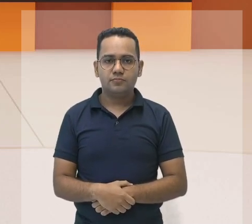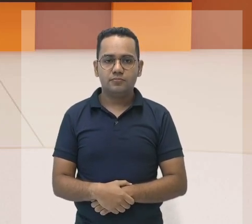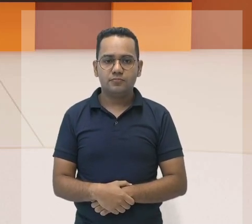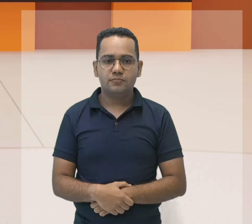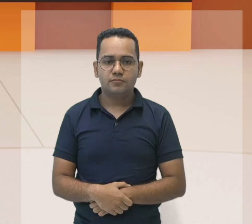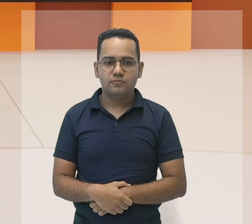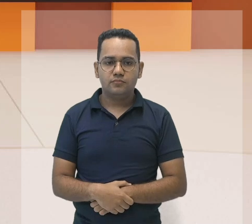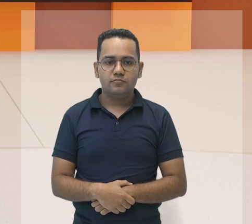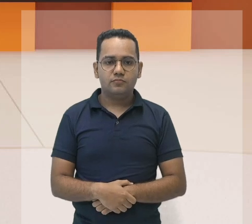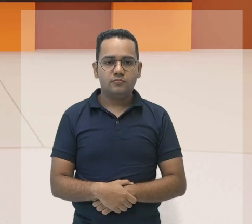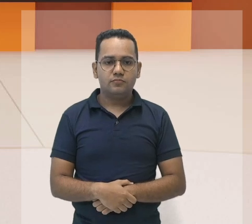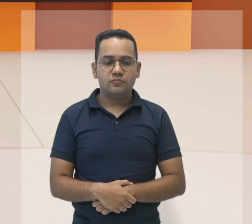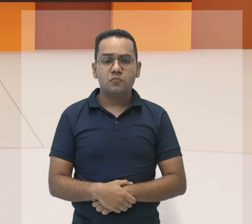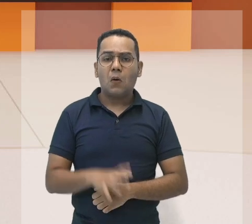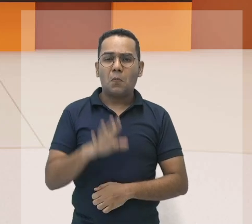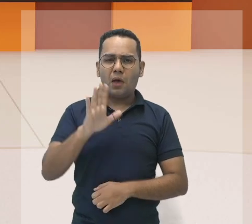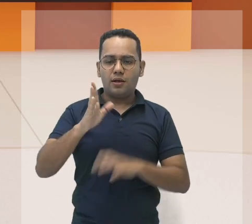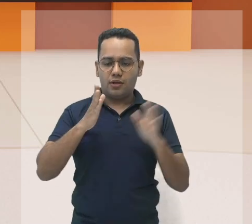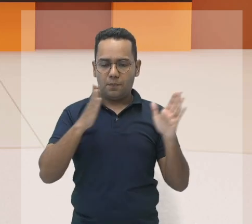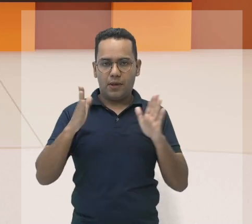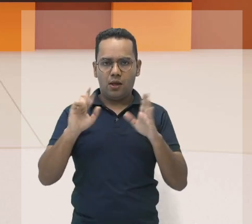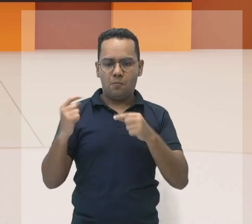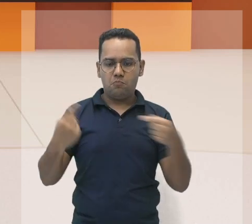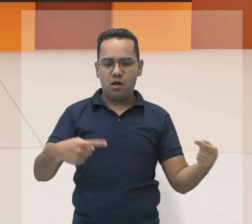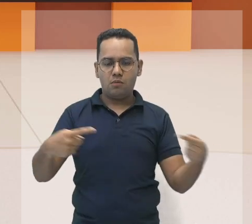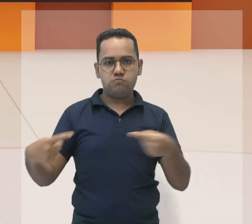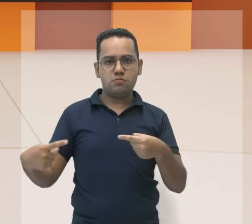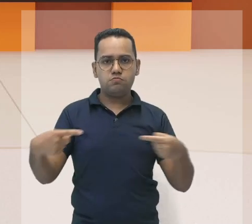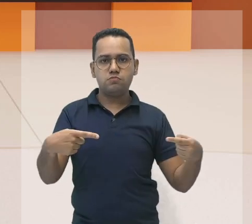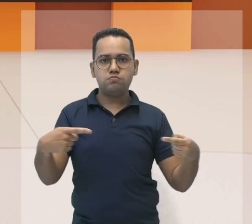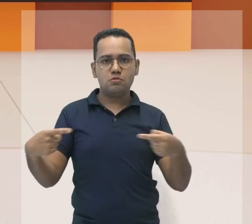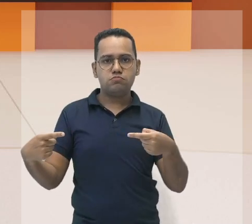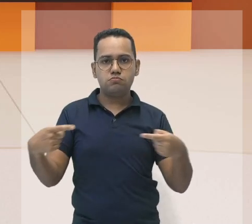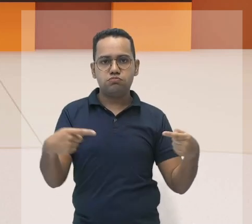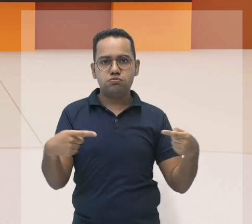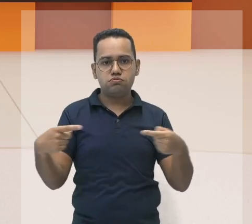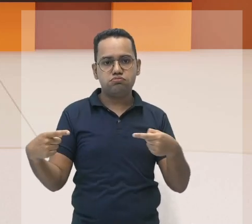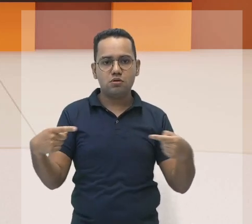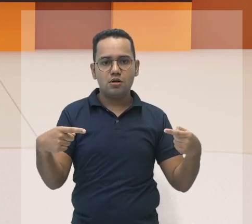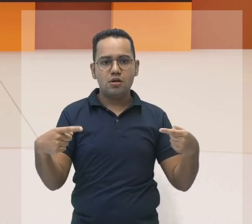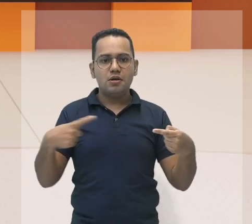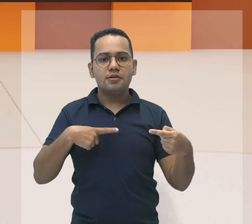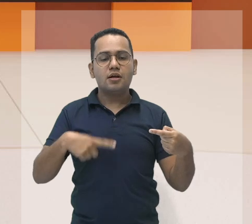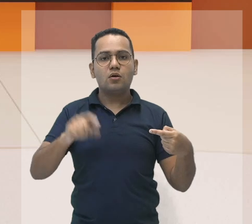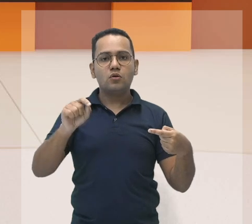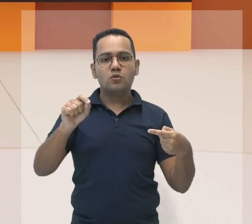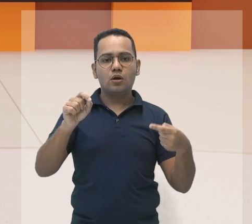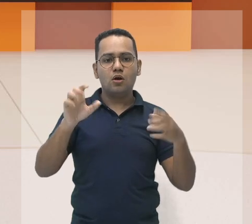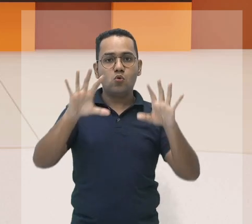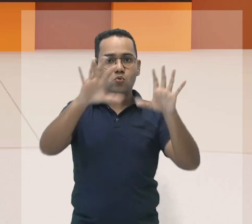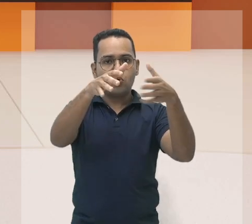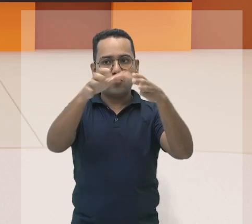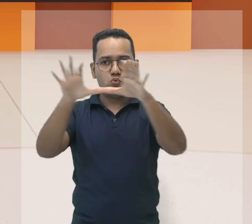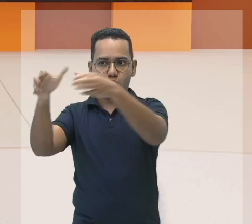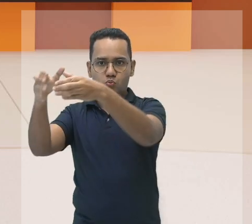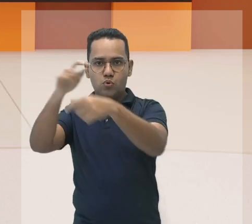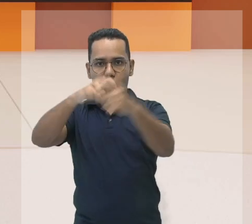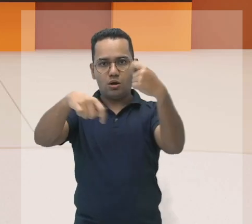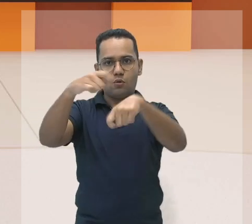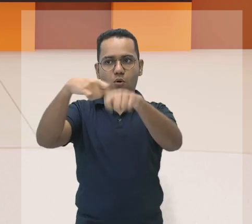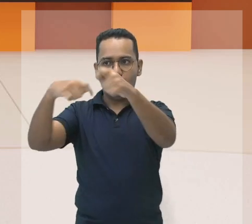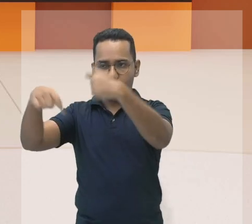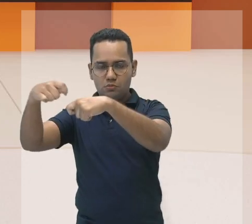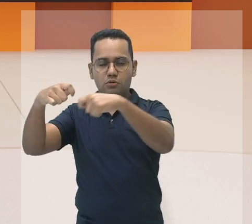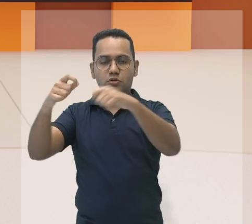liderava o bloco socialista, né? Então essa situação da Guerra Fria, né, do mundo bipolar, vai fazer com que a gente tenha ali